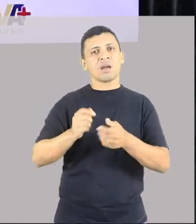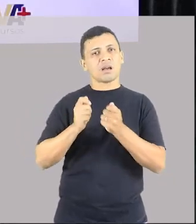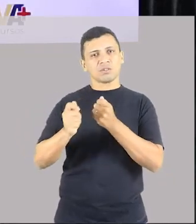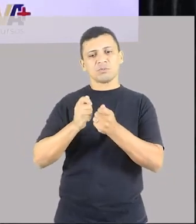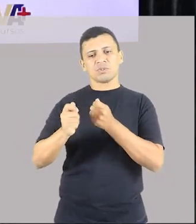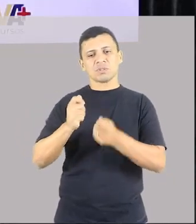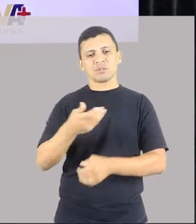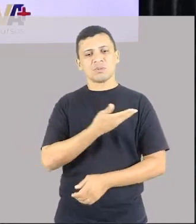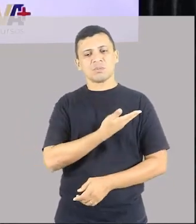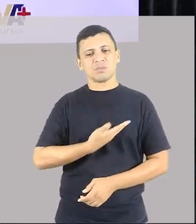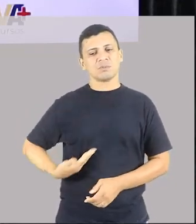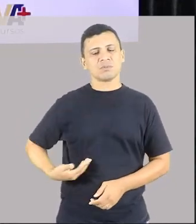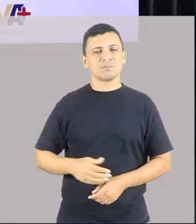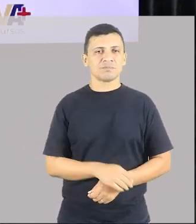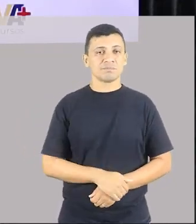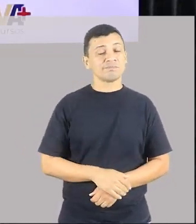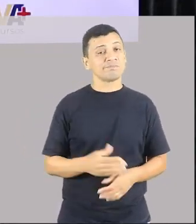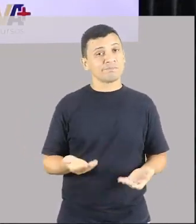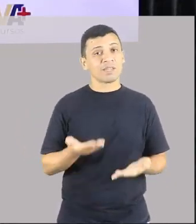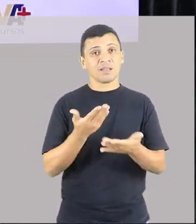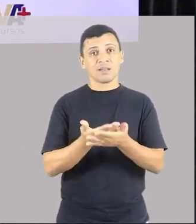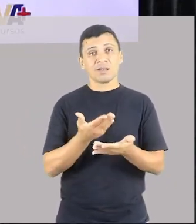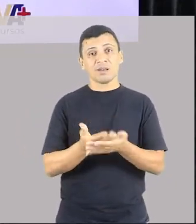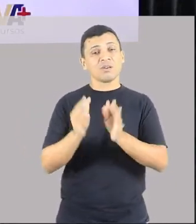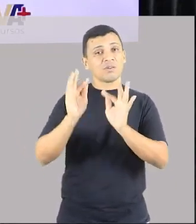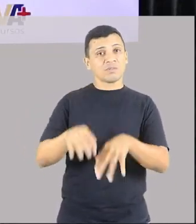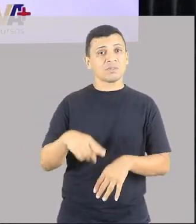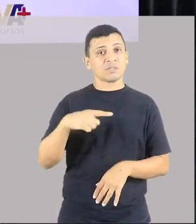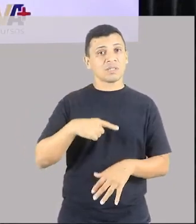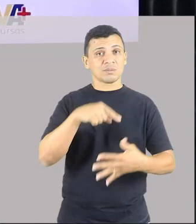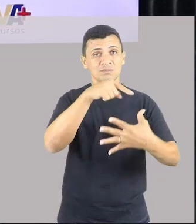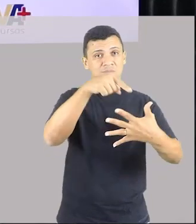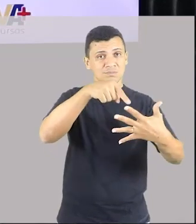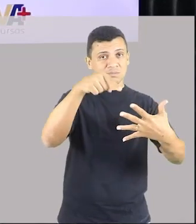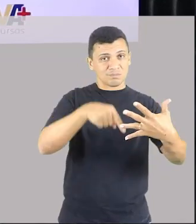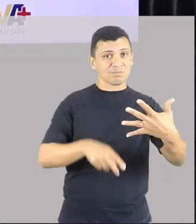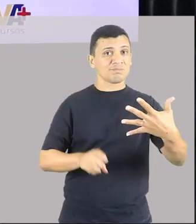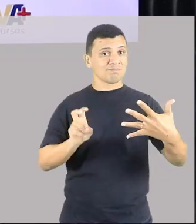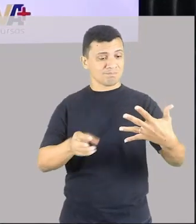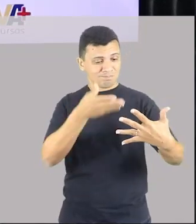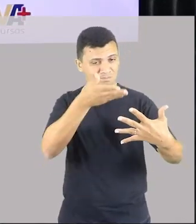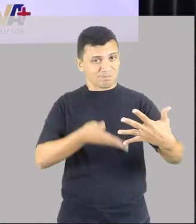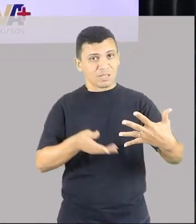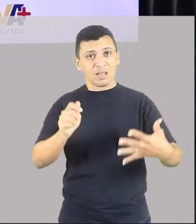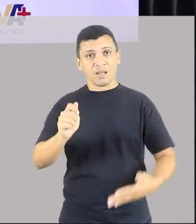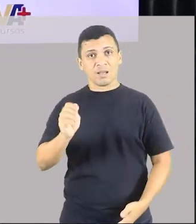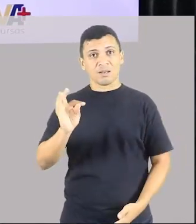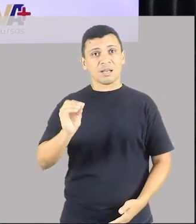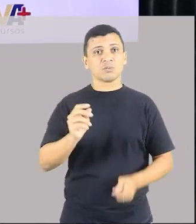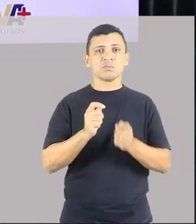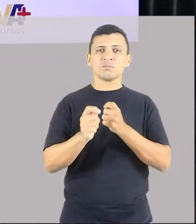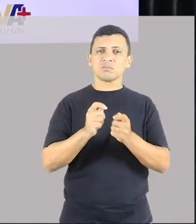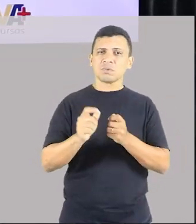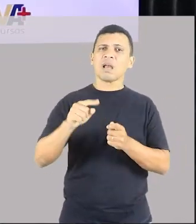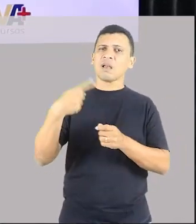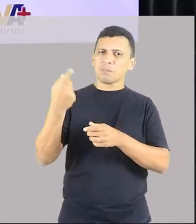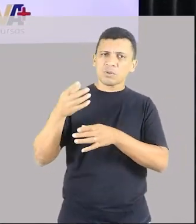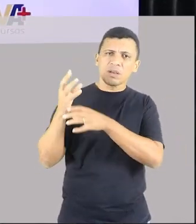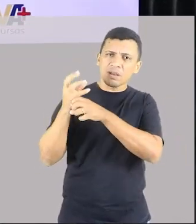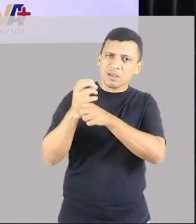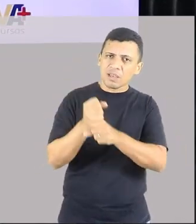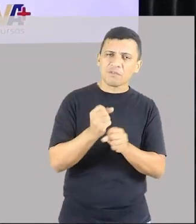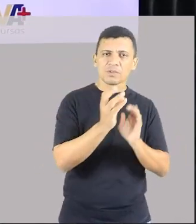administração pública. Portanto, assim a gente fecha as espécies, são 5 espécies dos atos administrativos, depois dê uma revisada